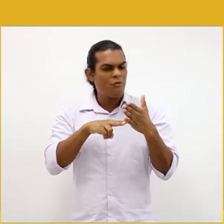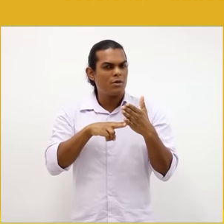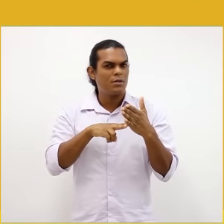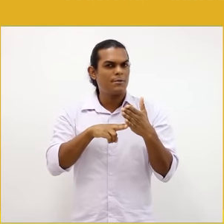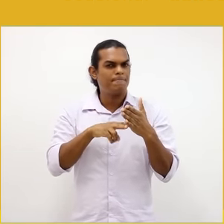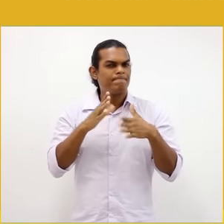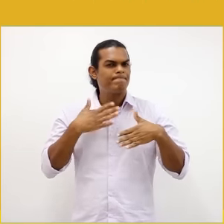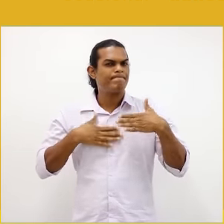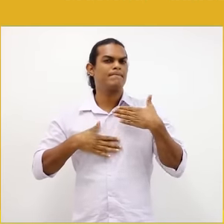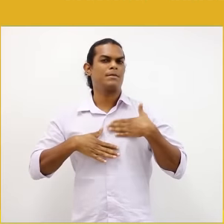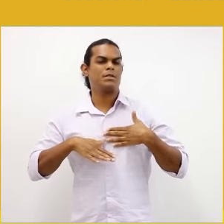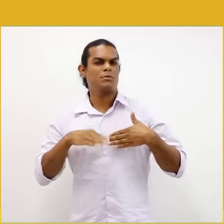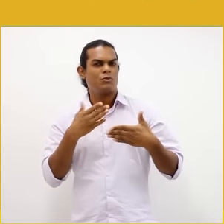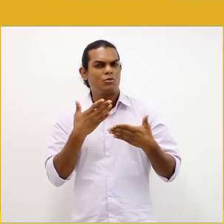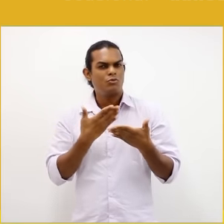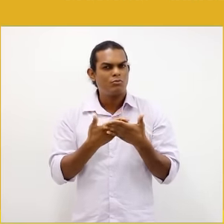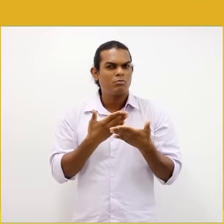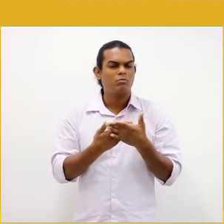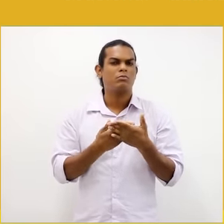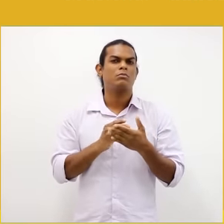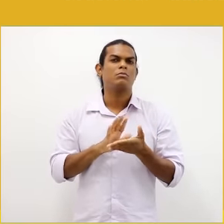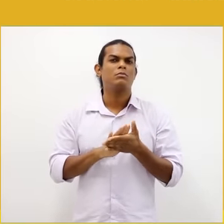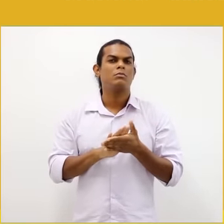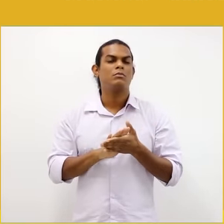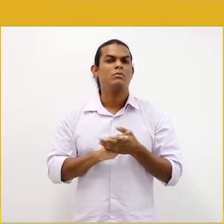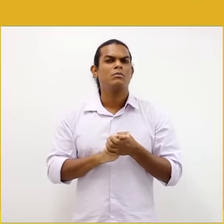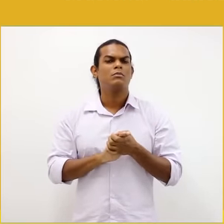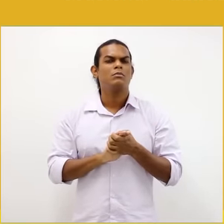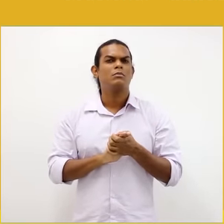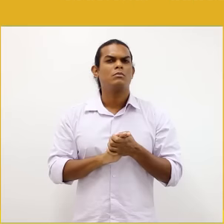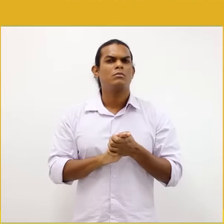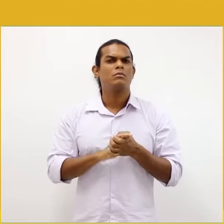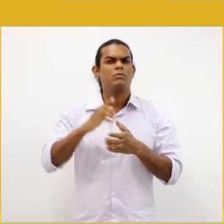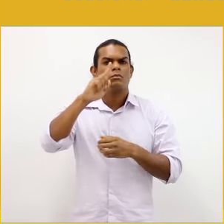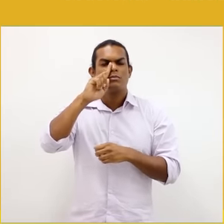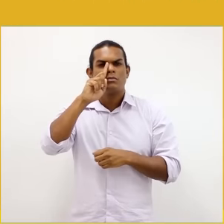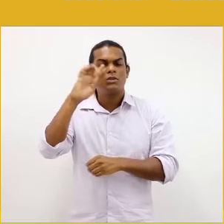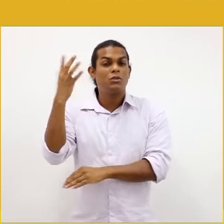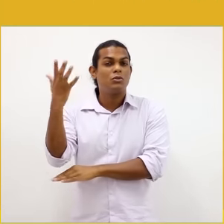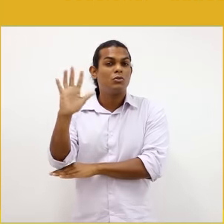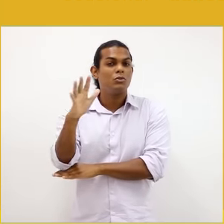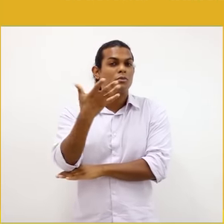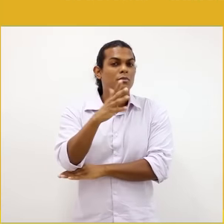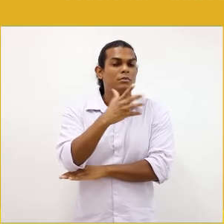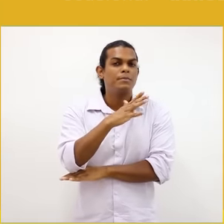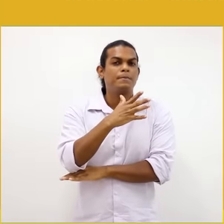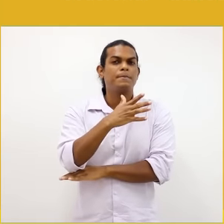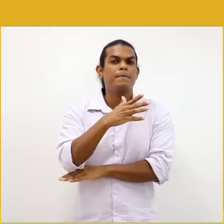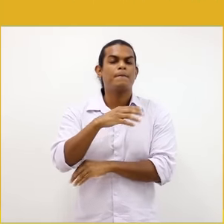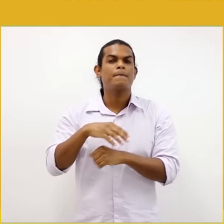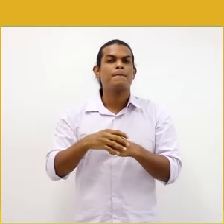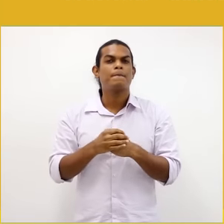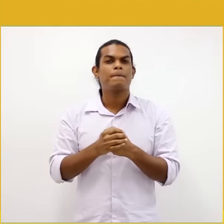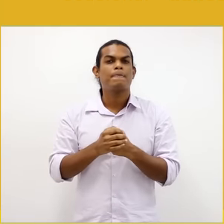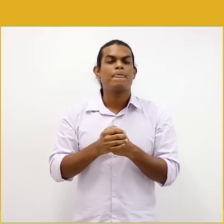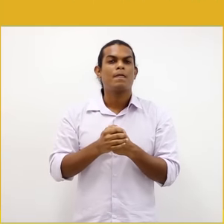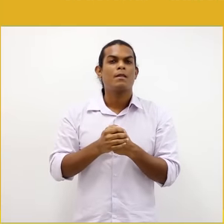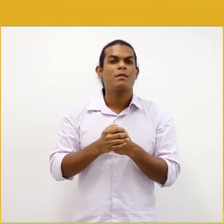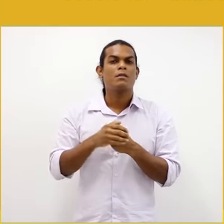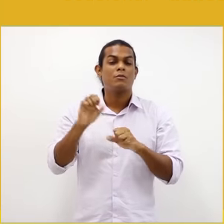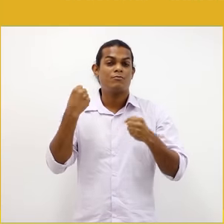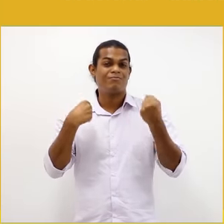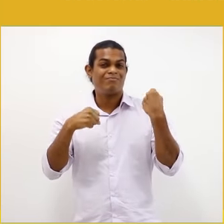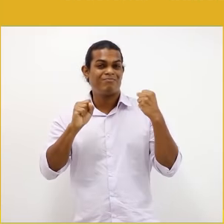trabalharmos cada item que tem nesse conceito. São considerados riscos ambientais os agentes físicos,